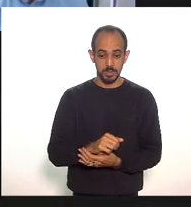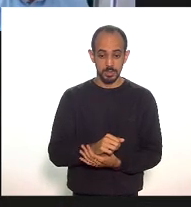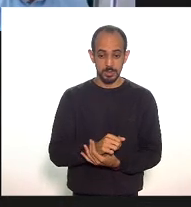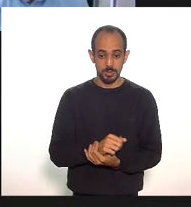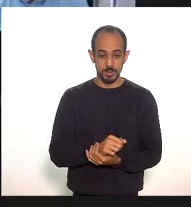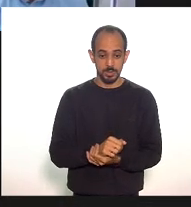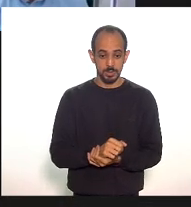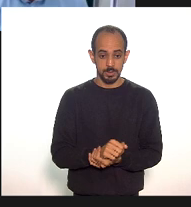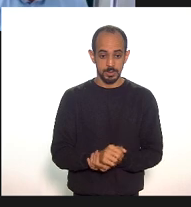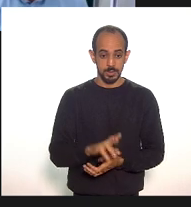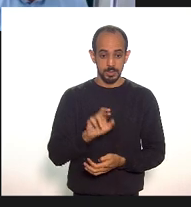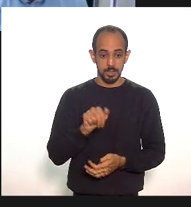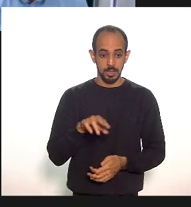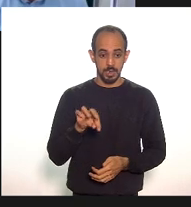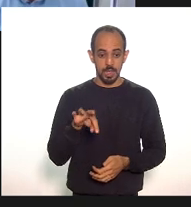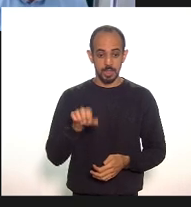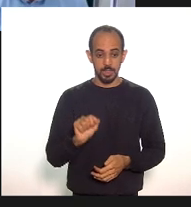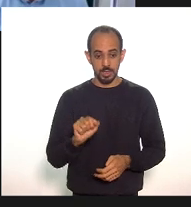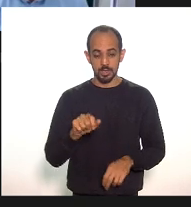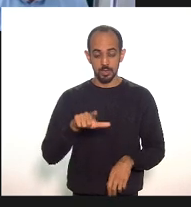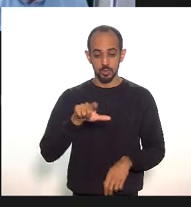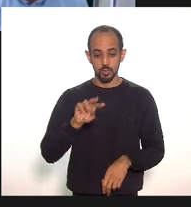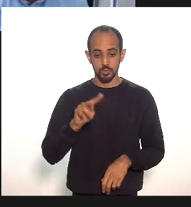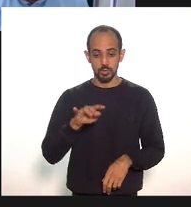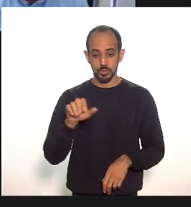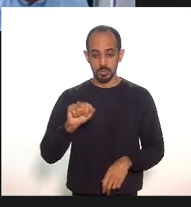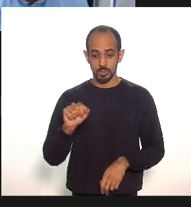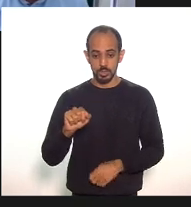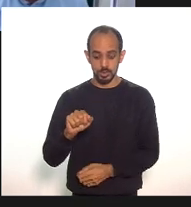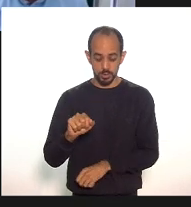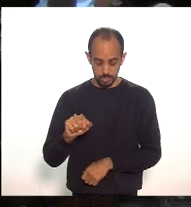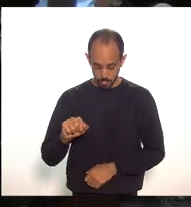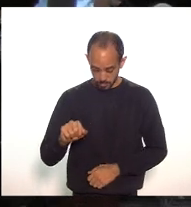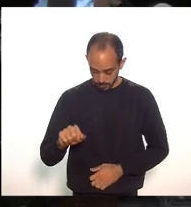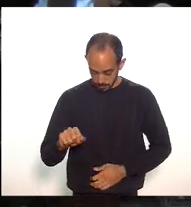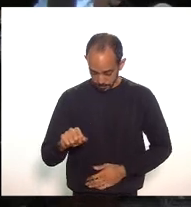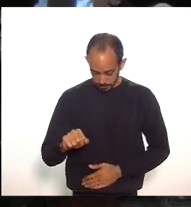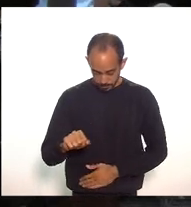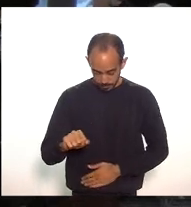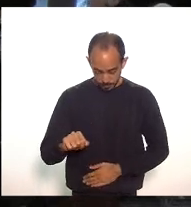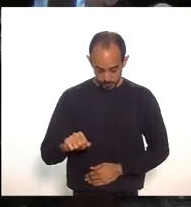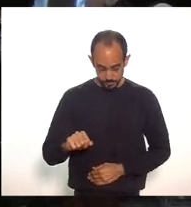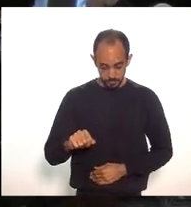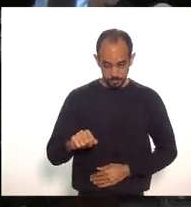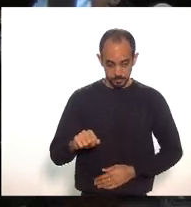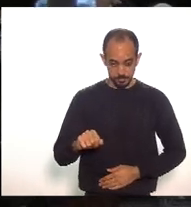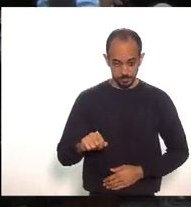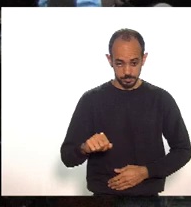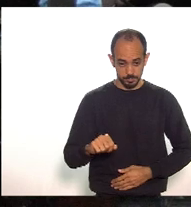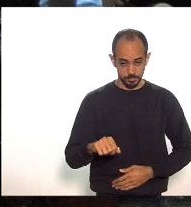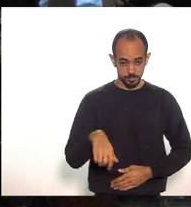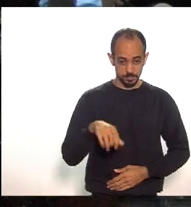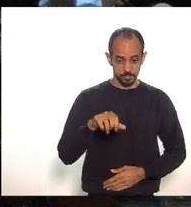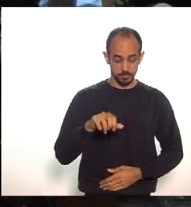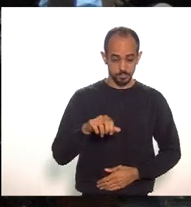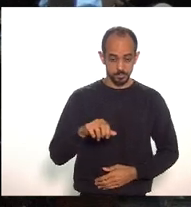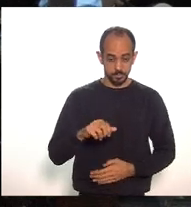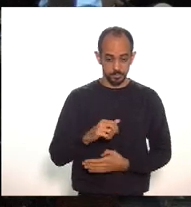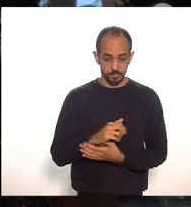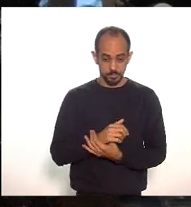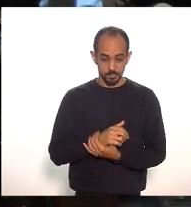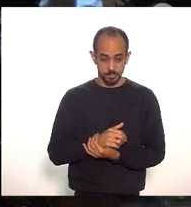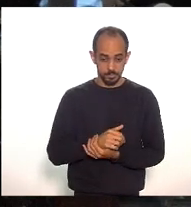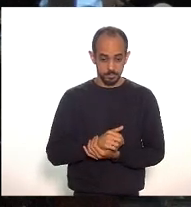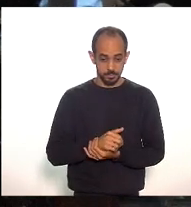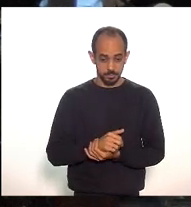é gratuito Pinha o instante por favor então vamos lá André waldeck nos Paula